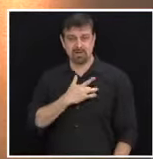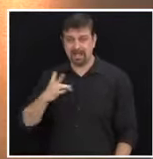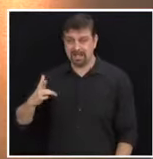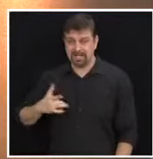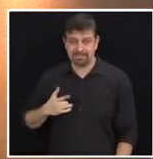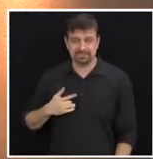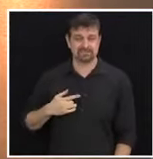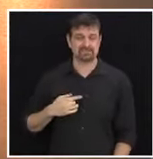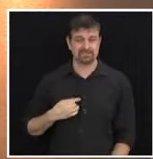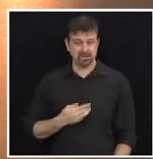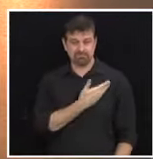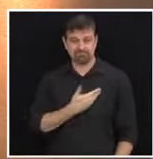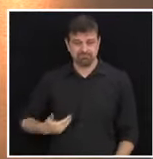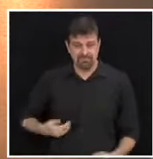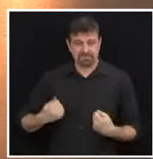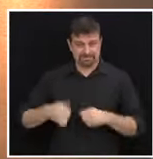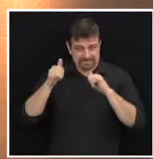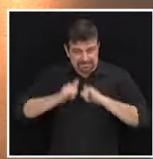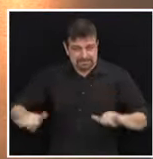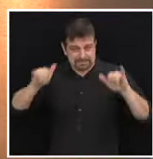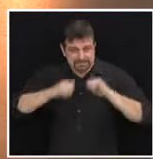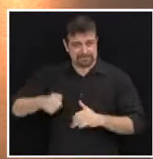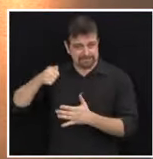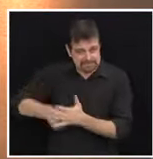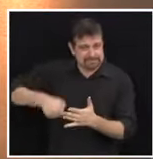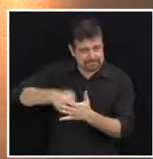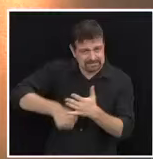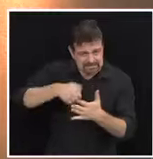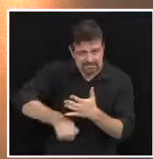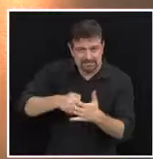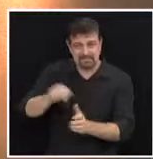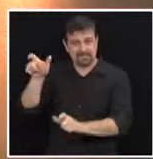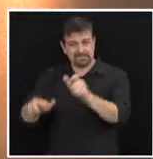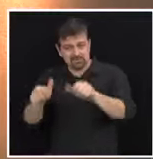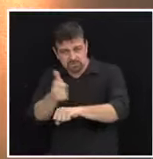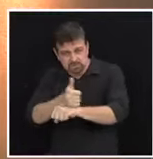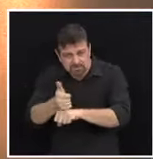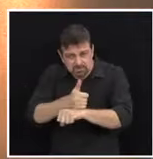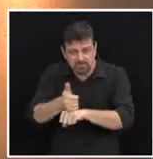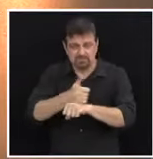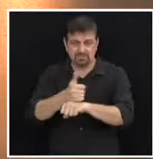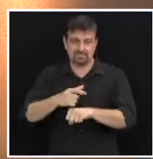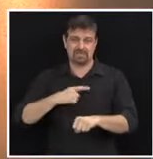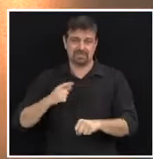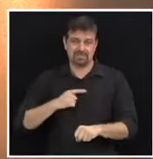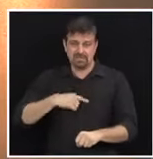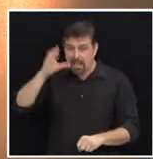precisamos de mobilização, capacitação, orientação,